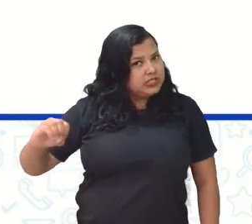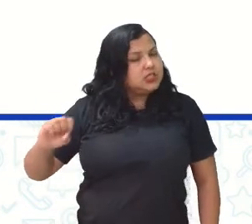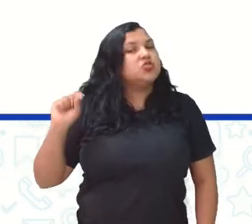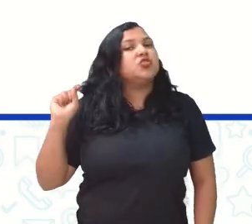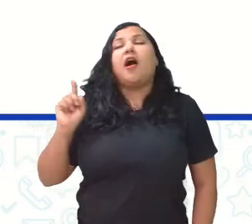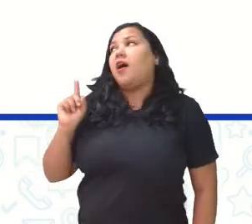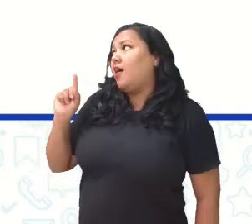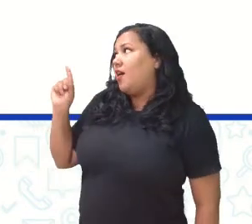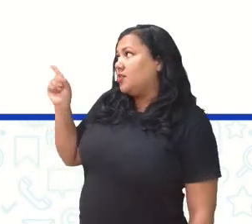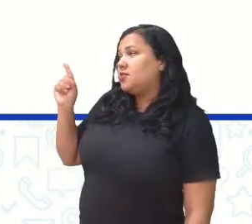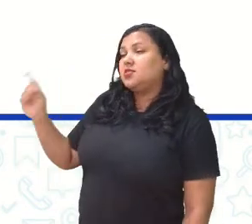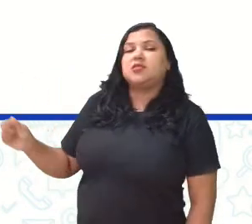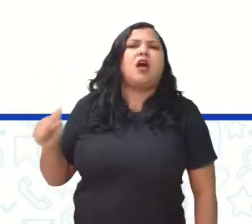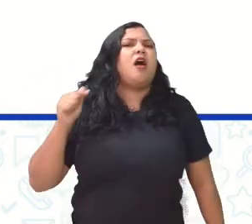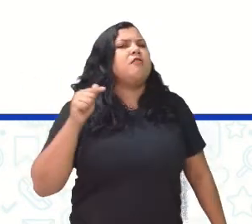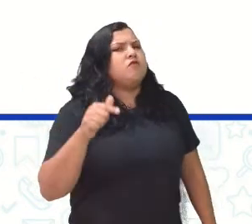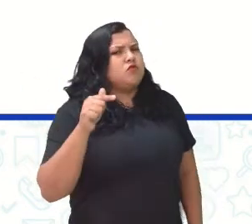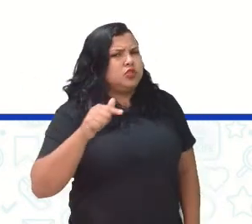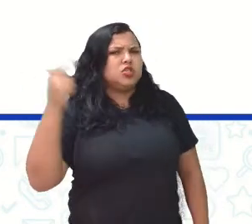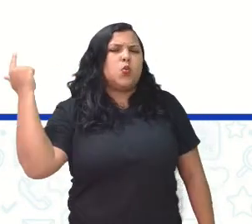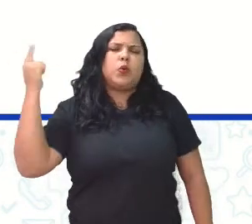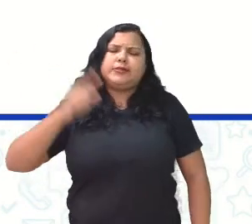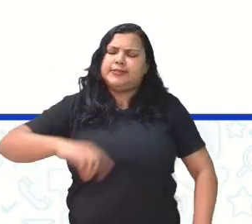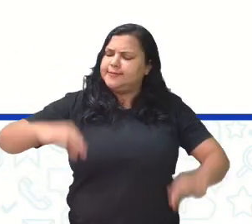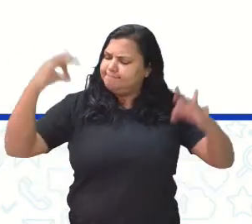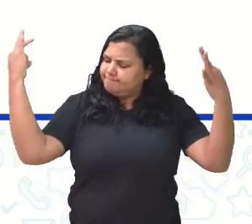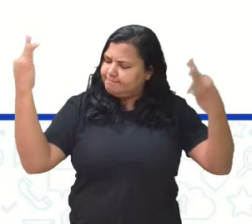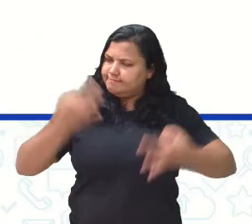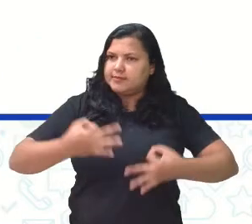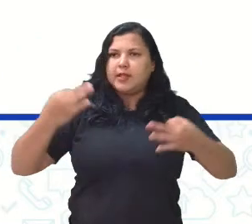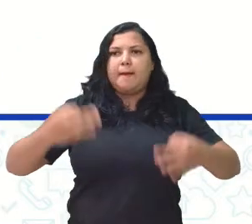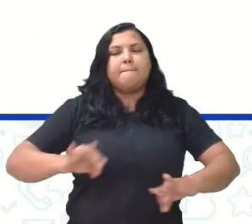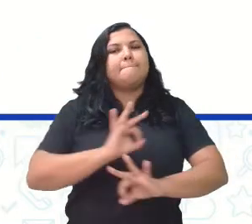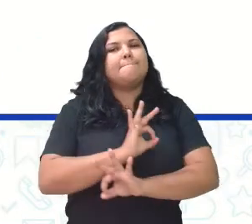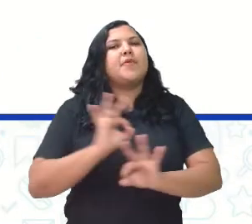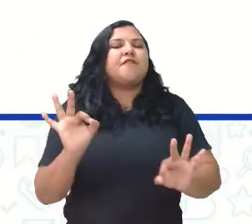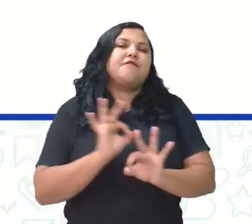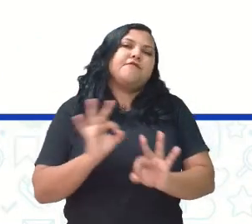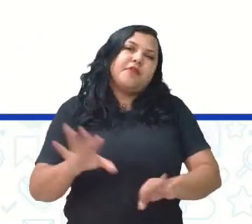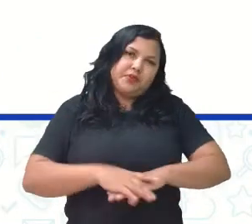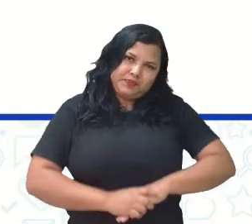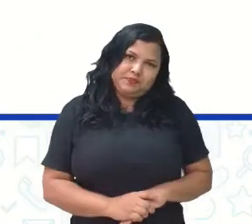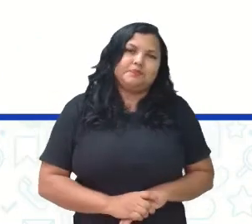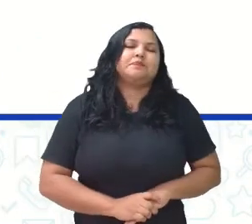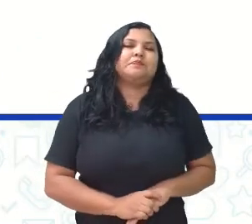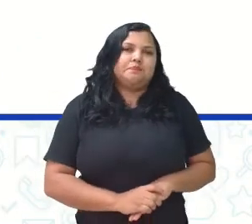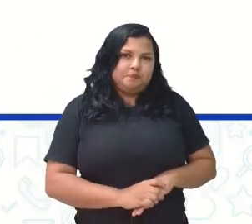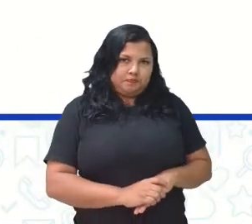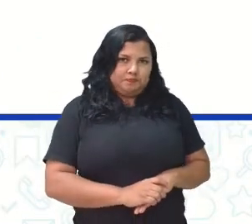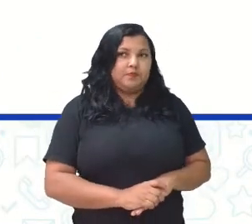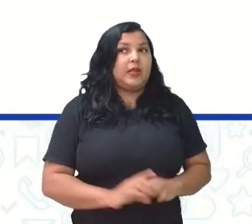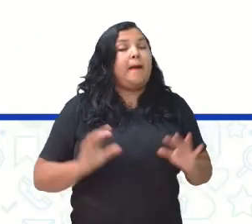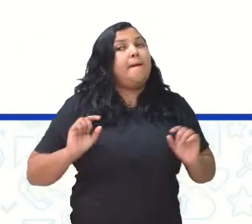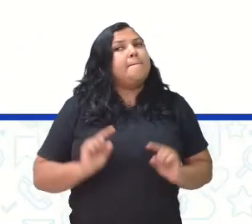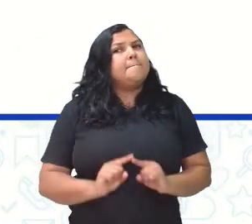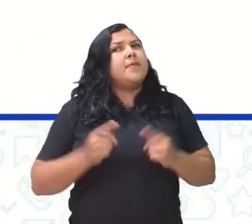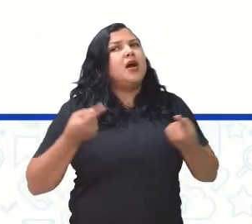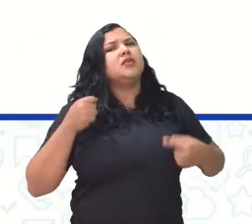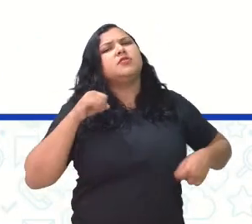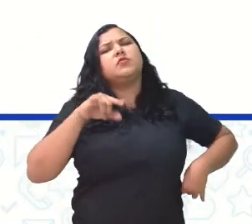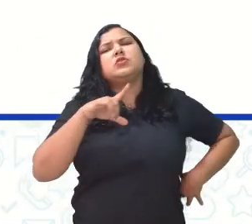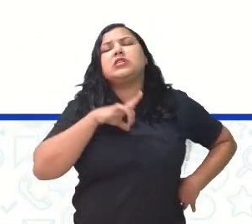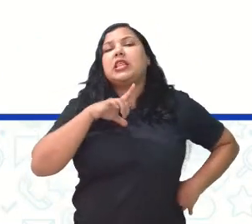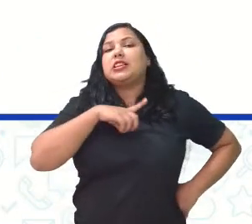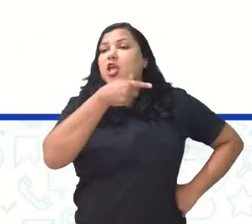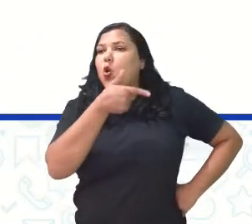com esses valores aí, é exatamente do jeito que a gente fez, do jeito que a gente explicou. Se você tiver